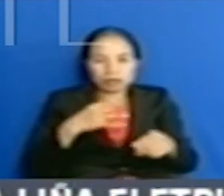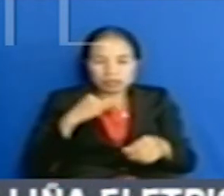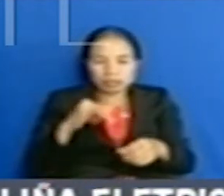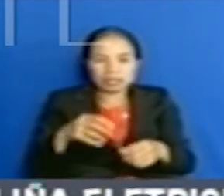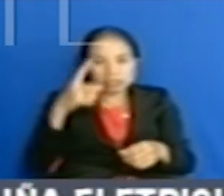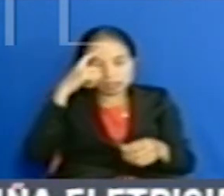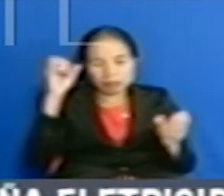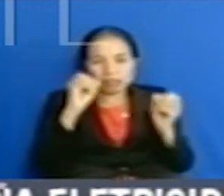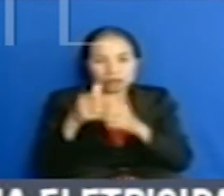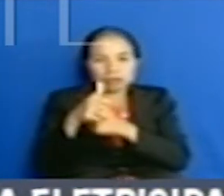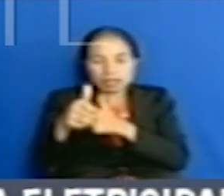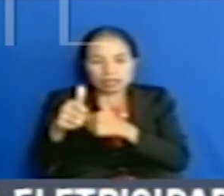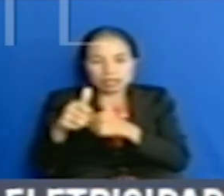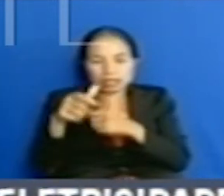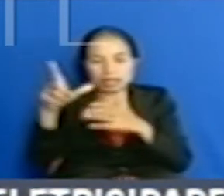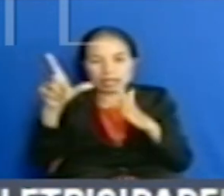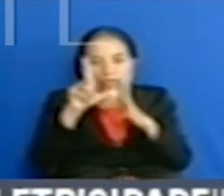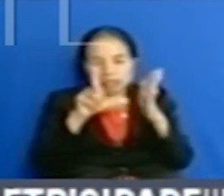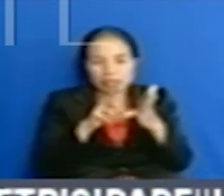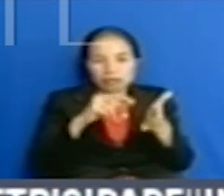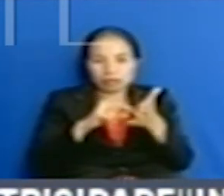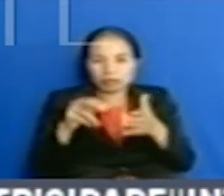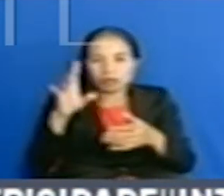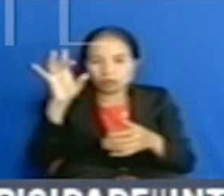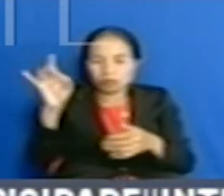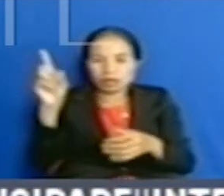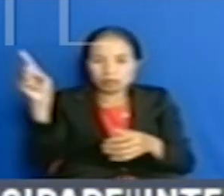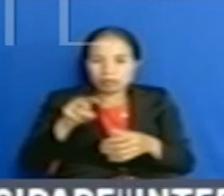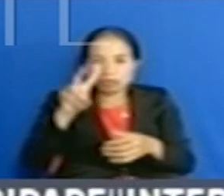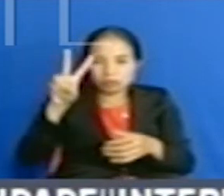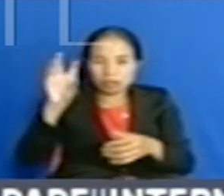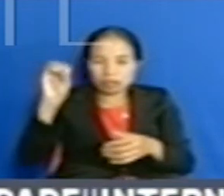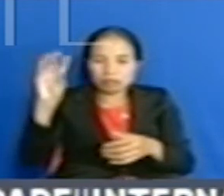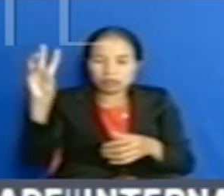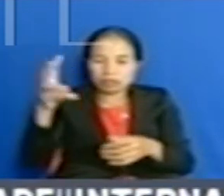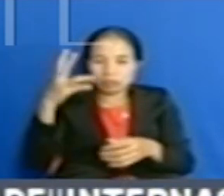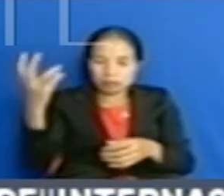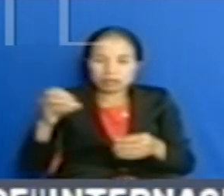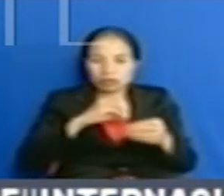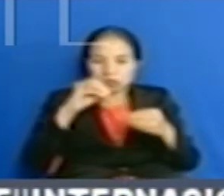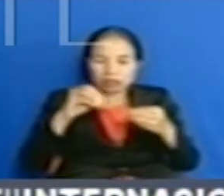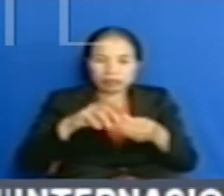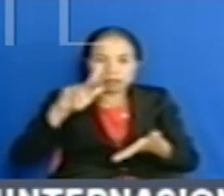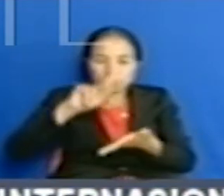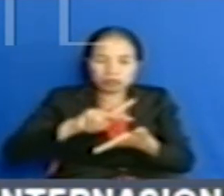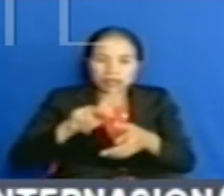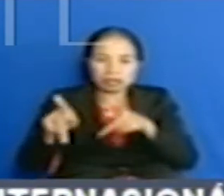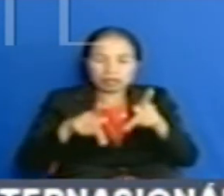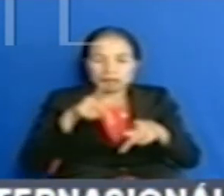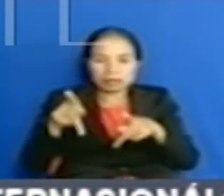Rihun Rua Sanulu Resenida, no lei número Walu barra Rihun Rua Sanulu Resenden, com a boa proteção consumidores